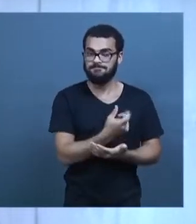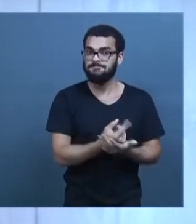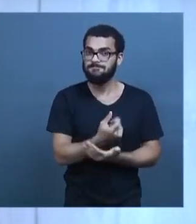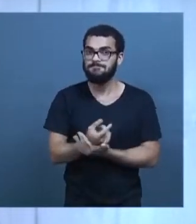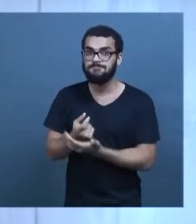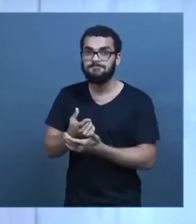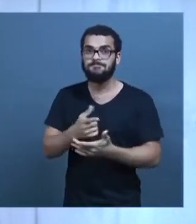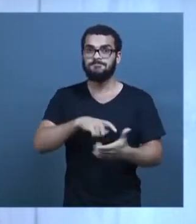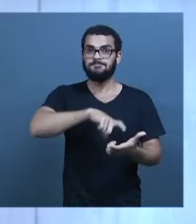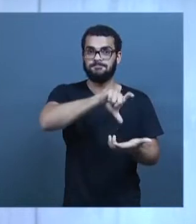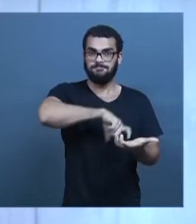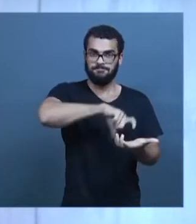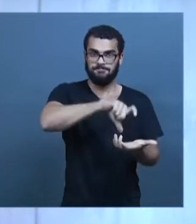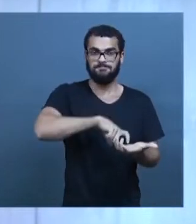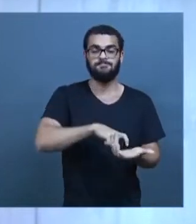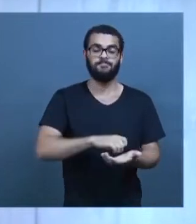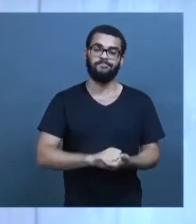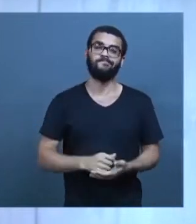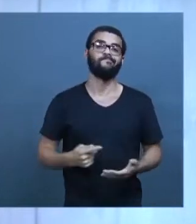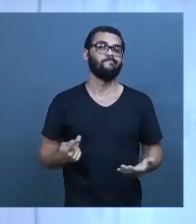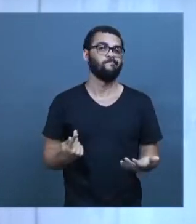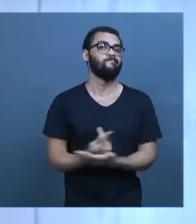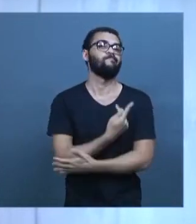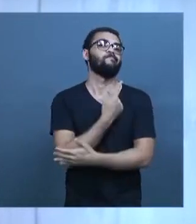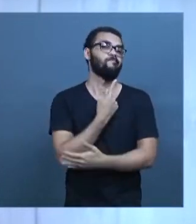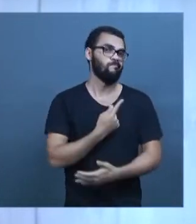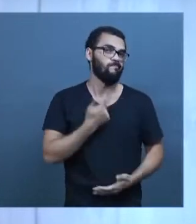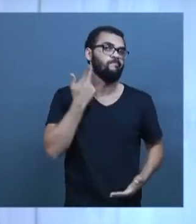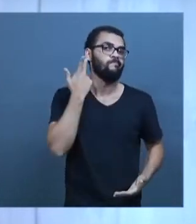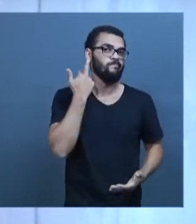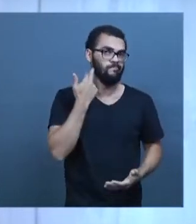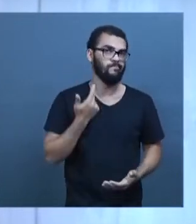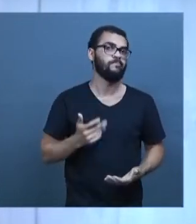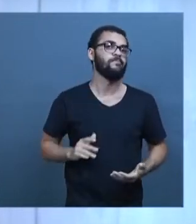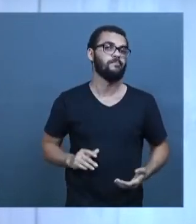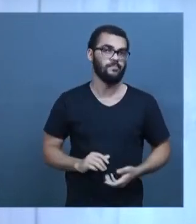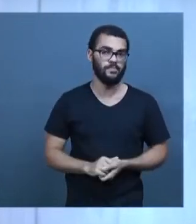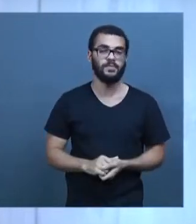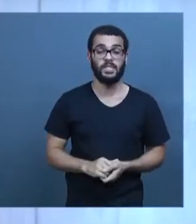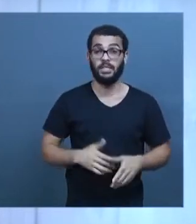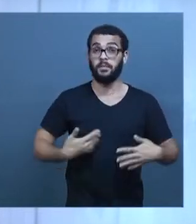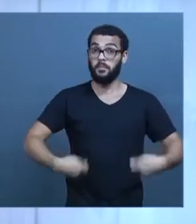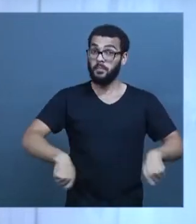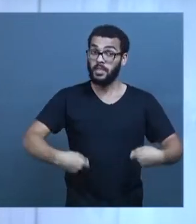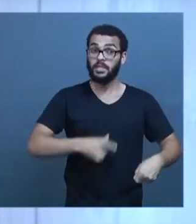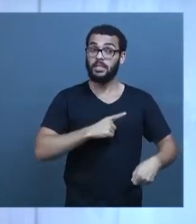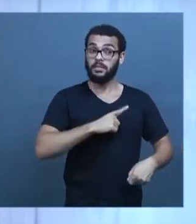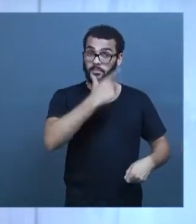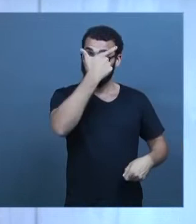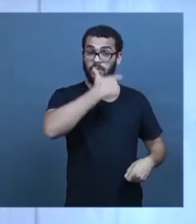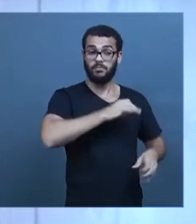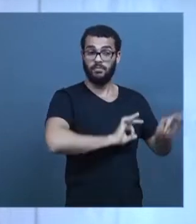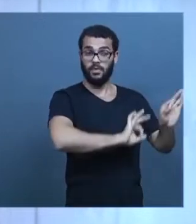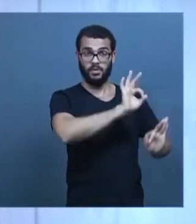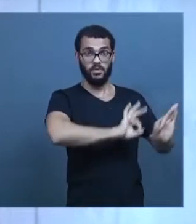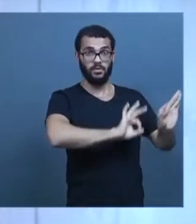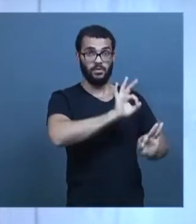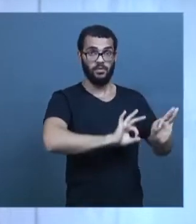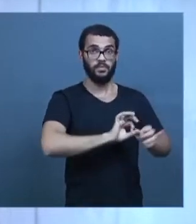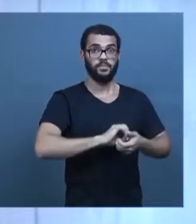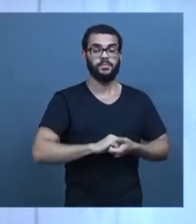é algo mais comum do que se parece. Por isso, é necessário muita organização e disciplina. Veja na